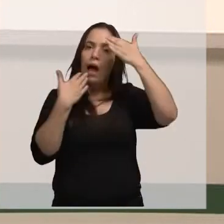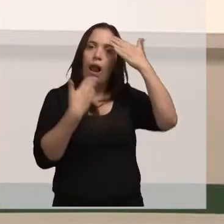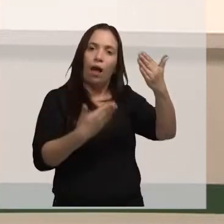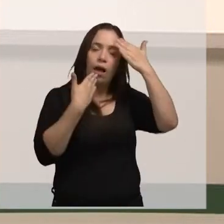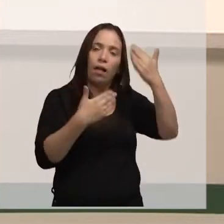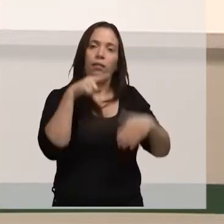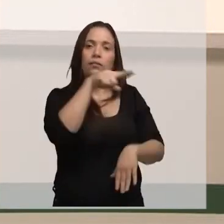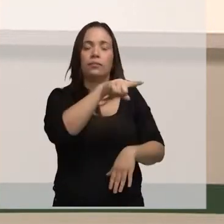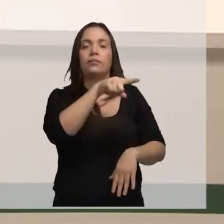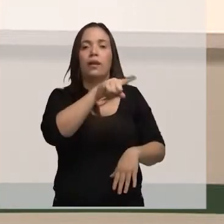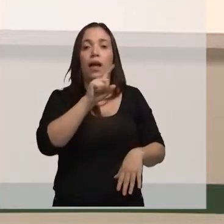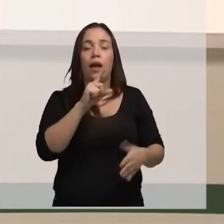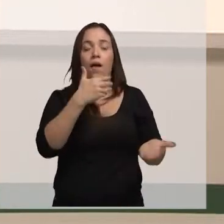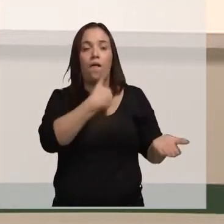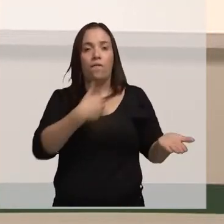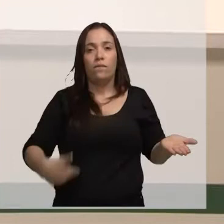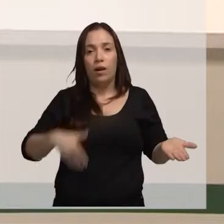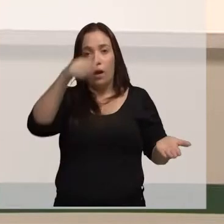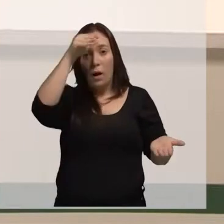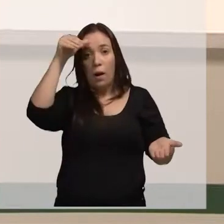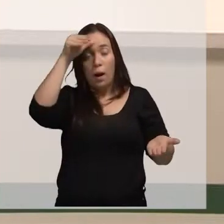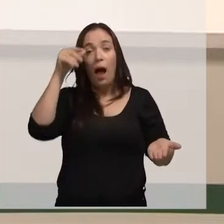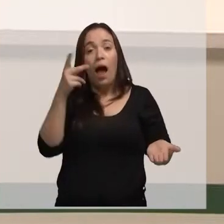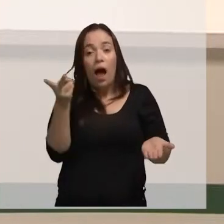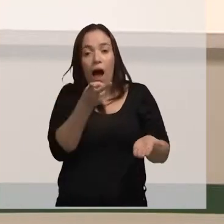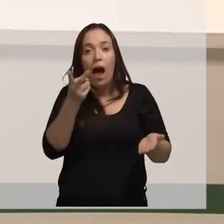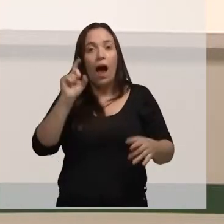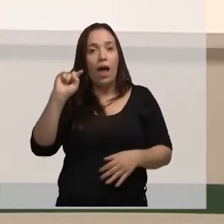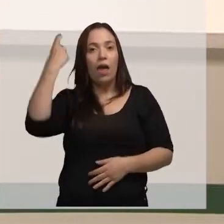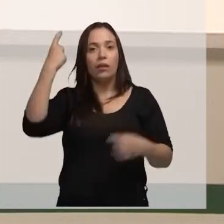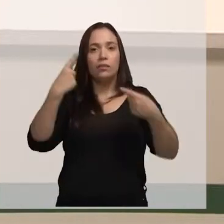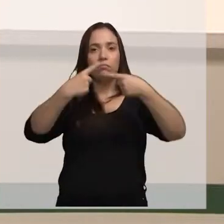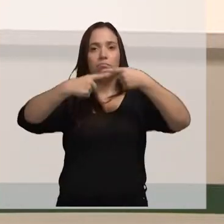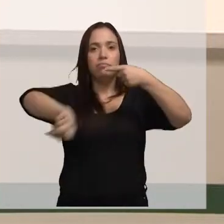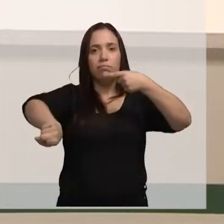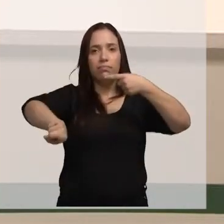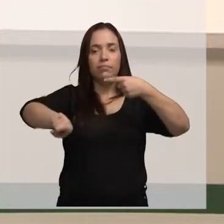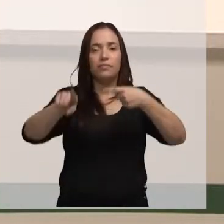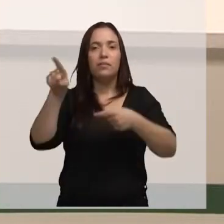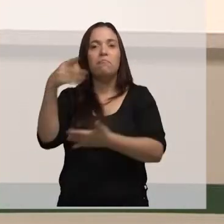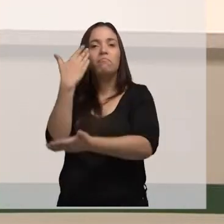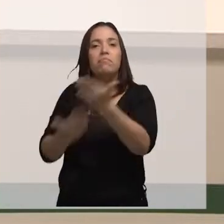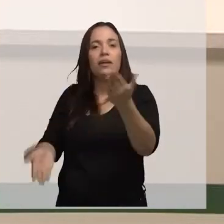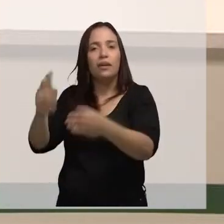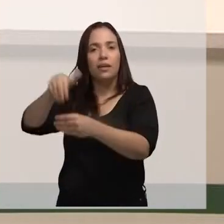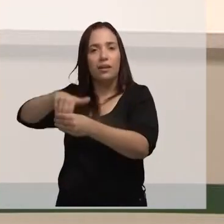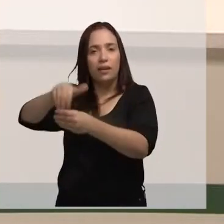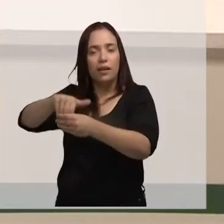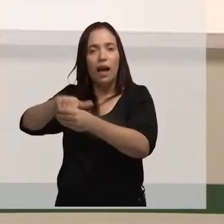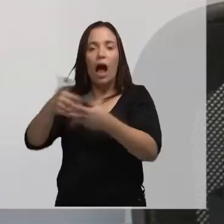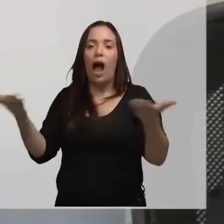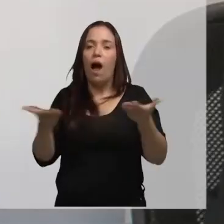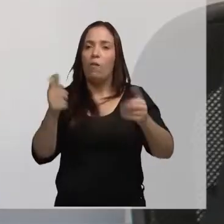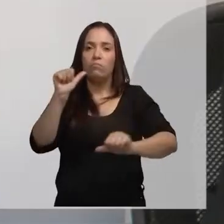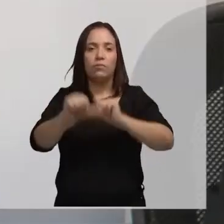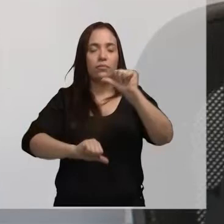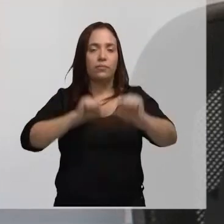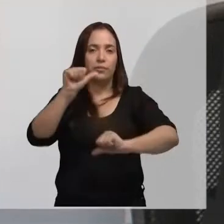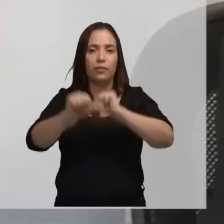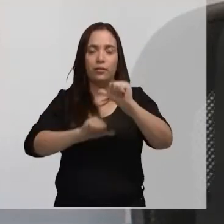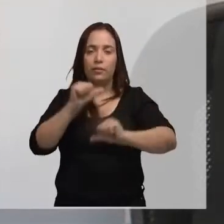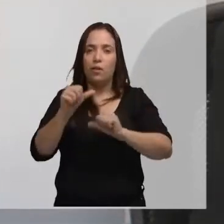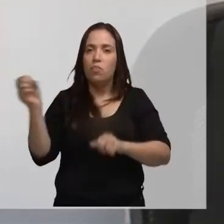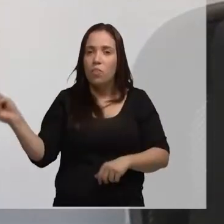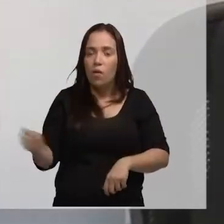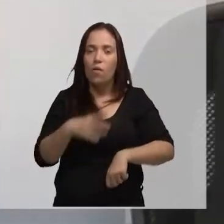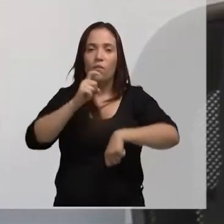ex-adversário dele, que o derrotou na eleição para governador, Camilo Santana, né, Luiz? É uma nova página da história da política brasileira cearense,